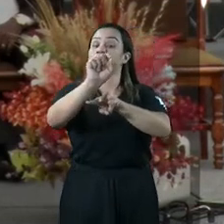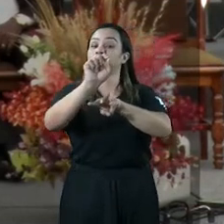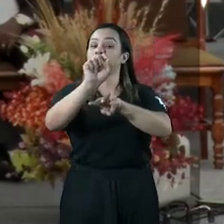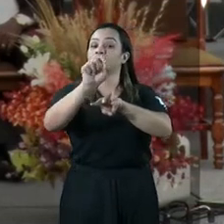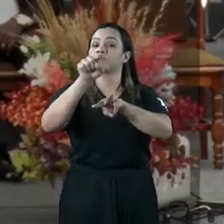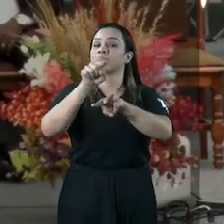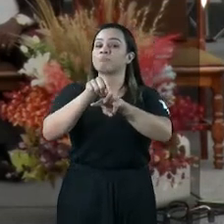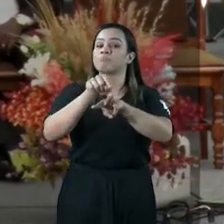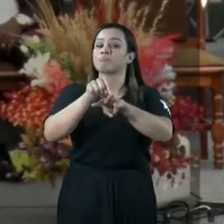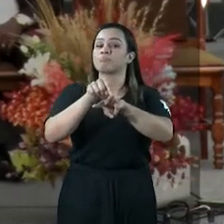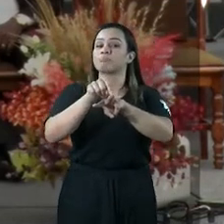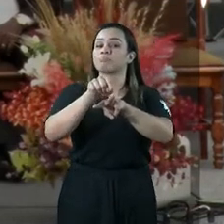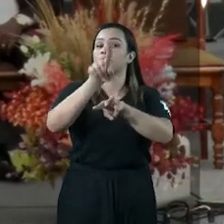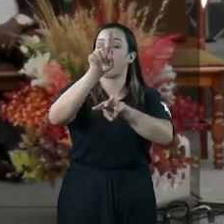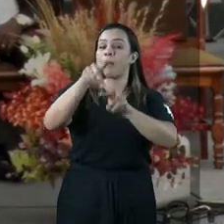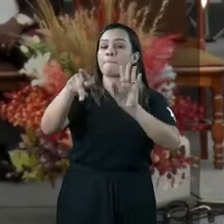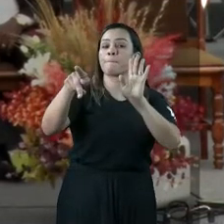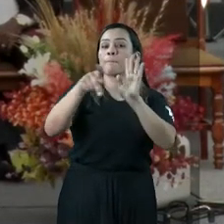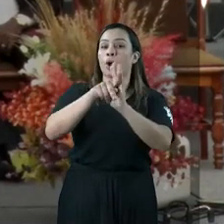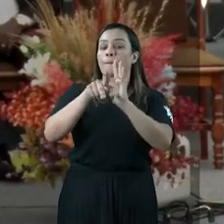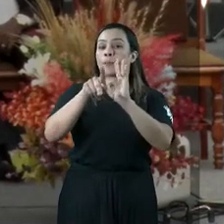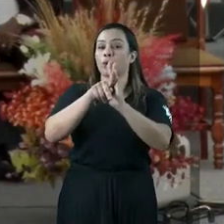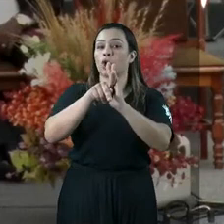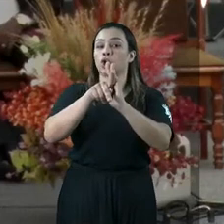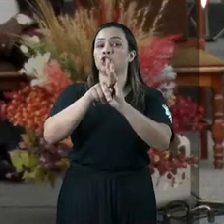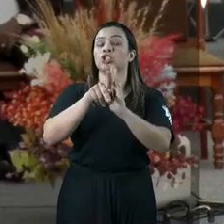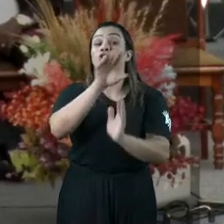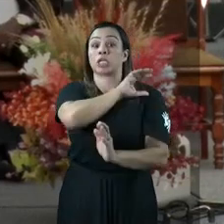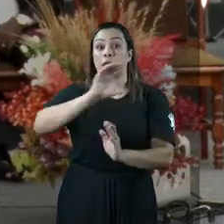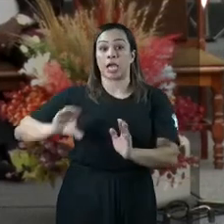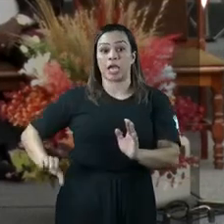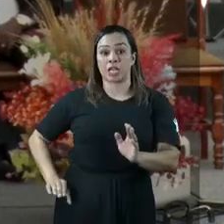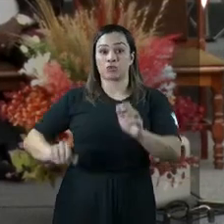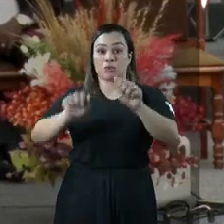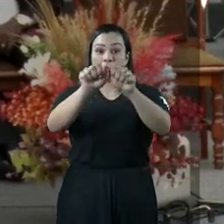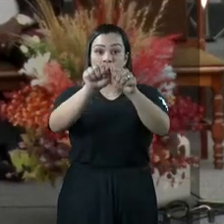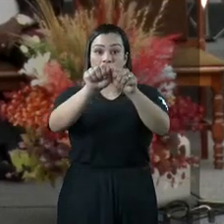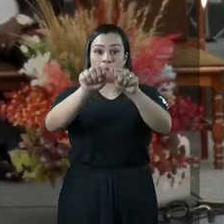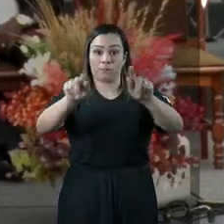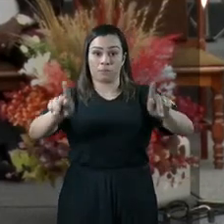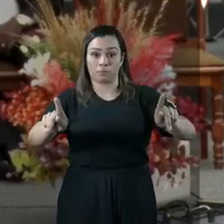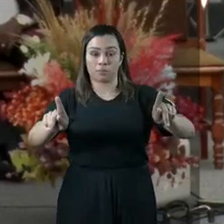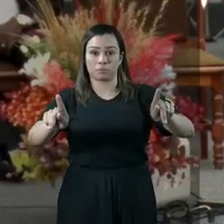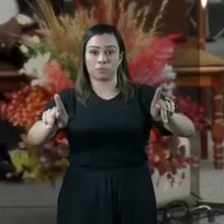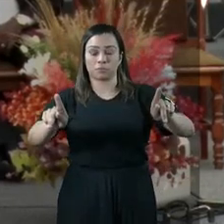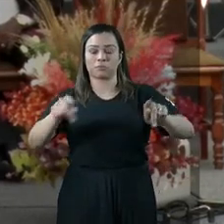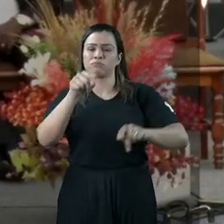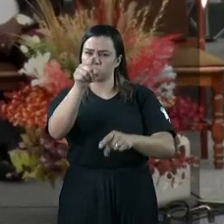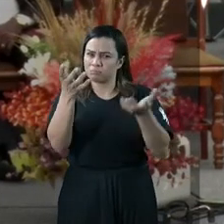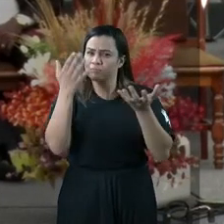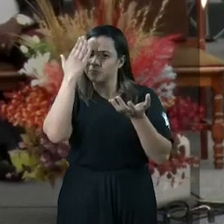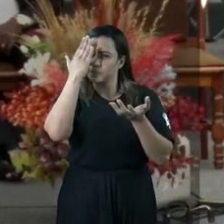a ótica cristã escatológica. Quem quer saber por quê, diga eu. Porque se na